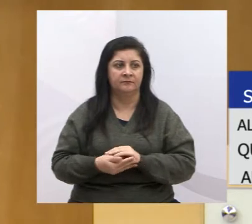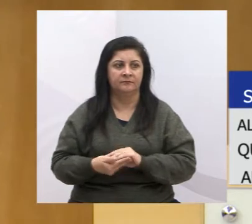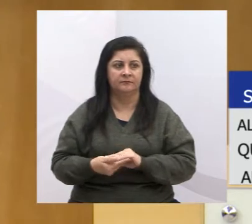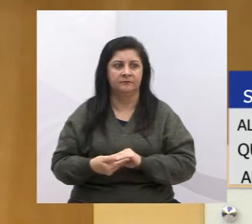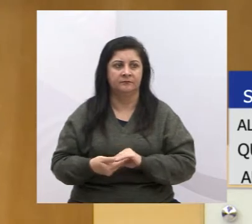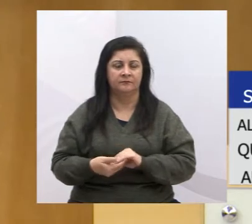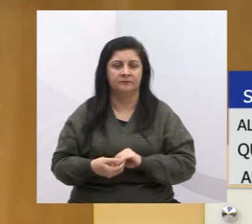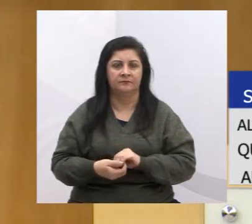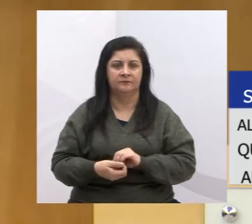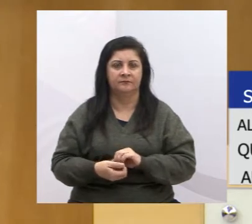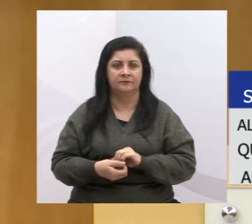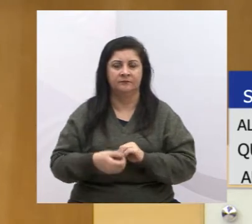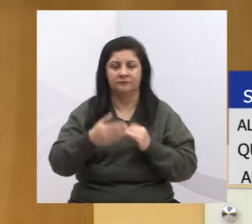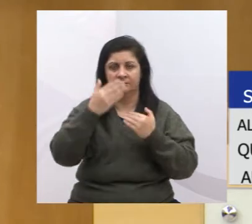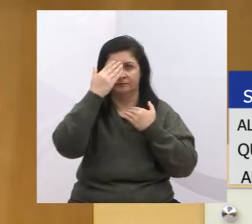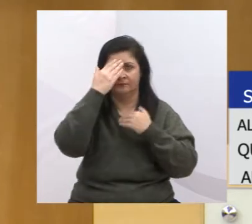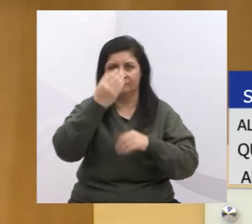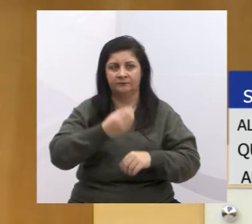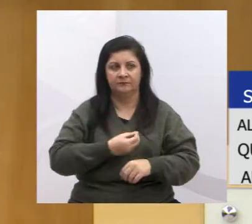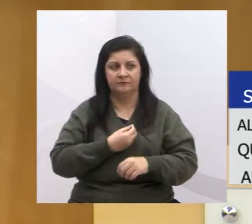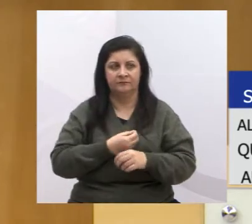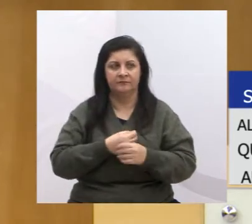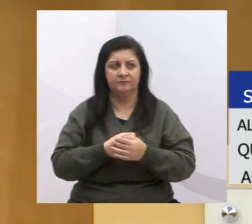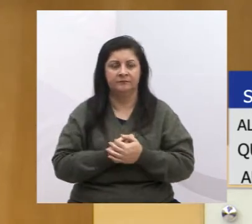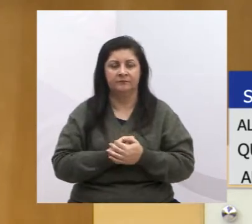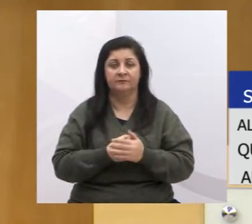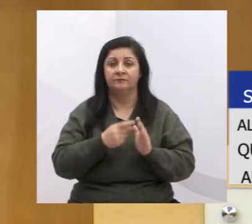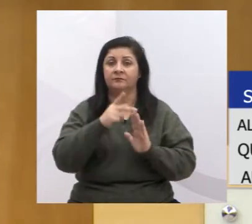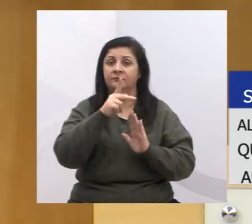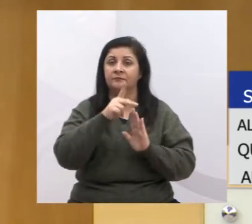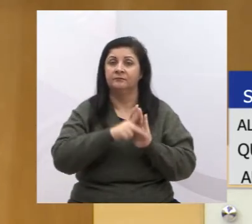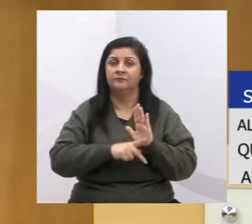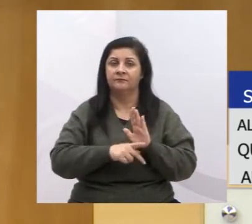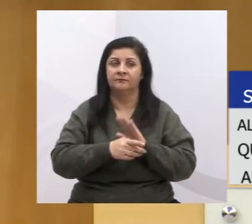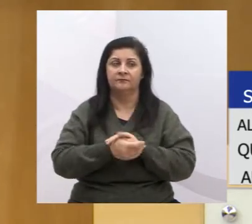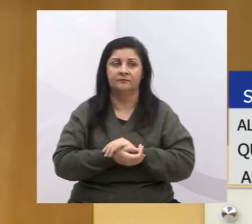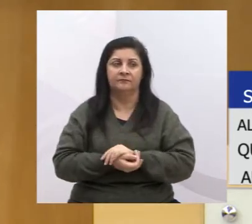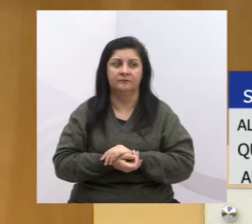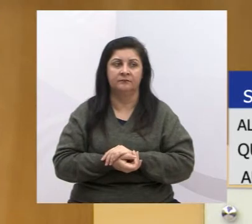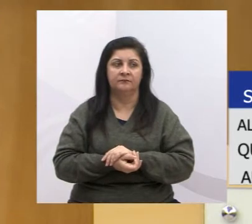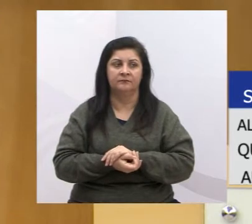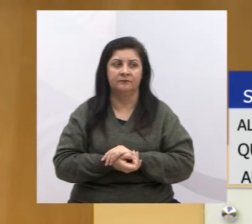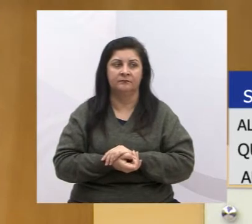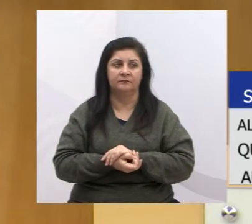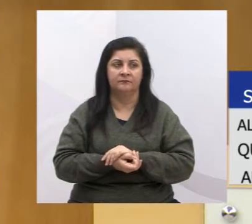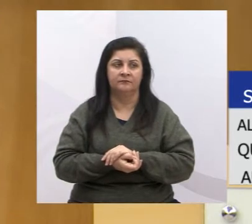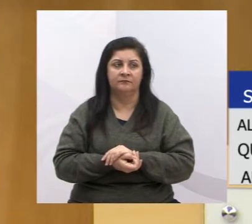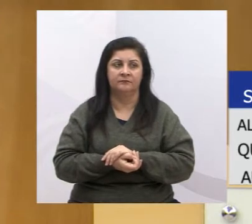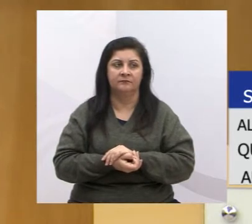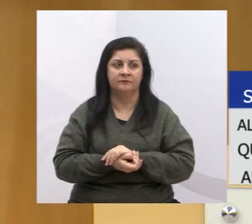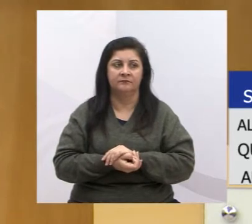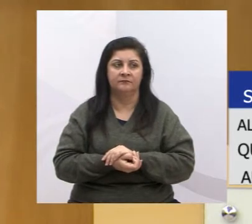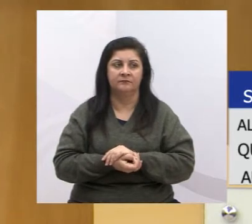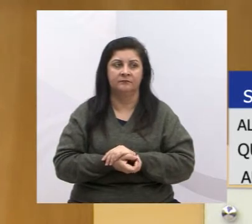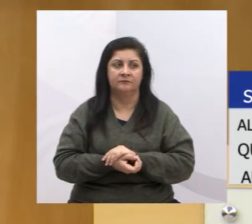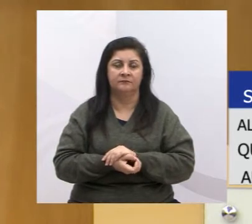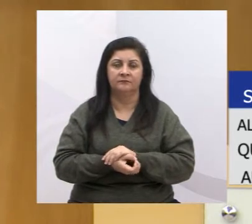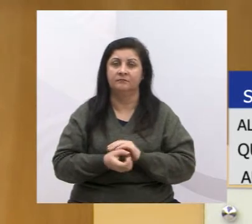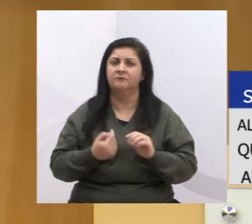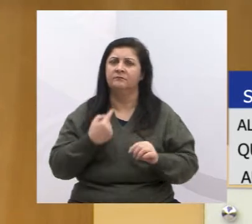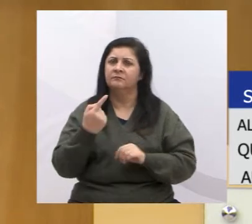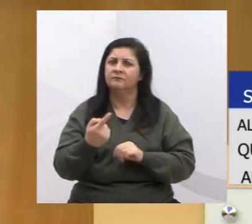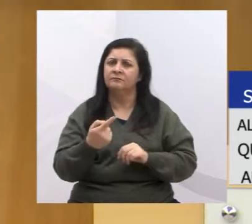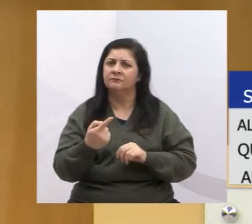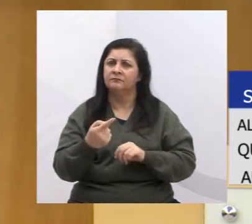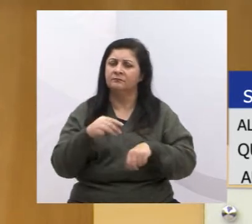obrigado pela presença. E dizer que esse é um projeto em que a gente vem aqui debater um